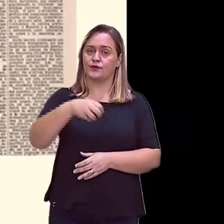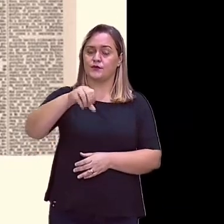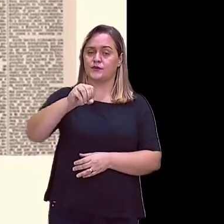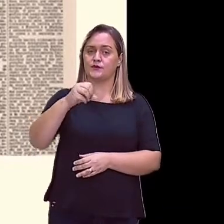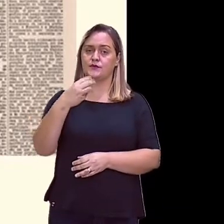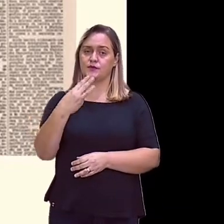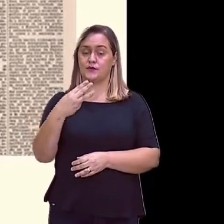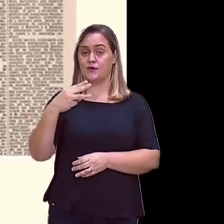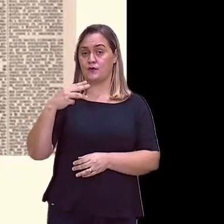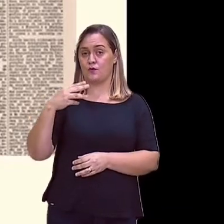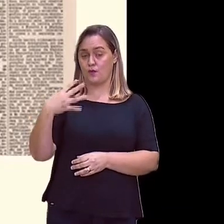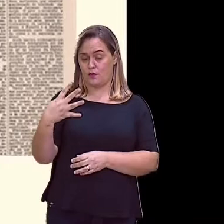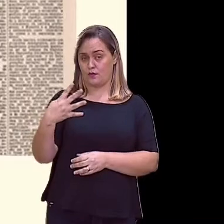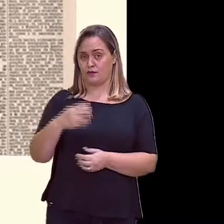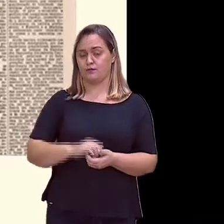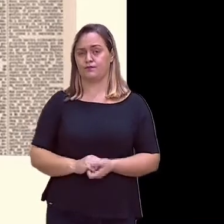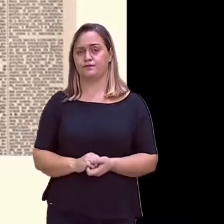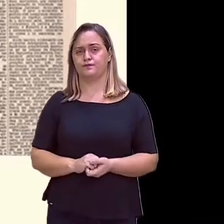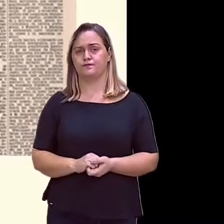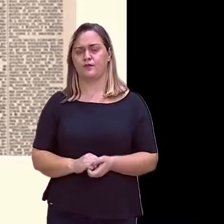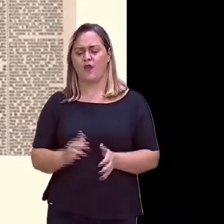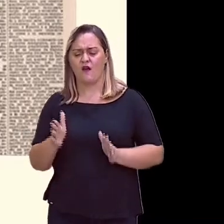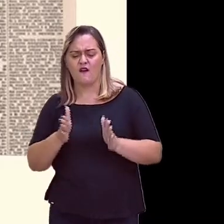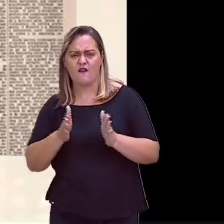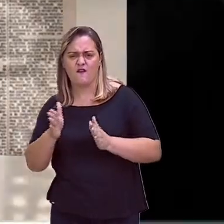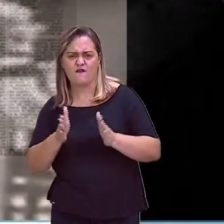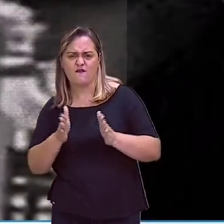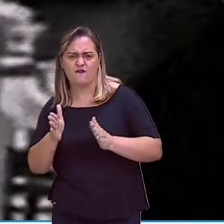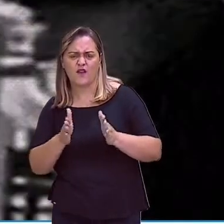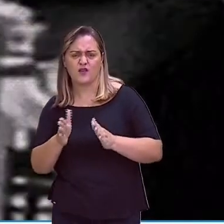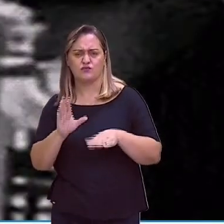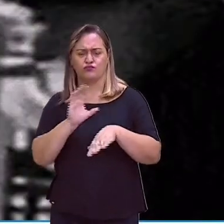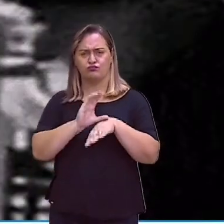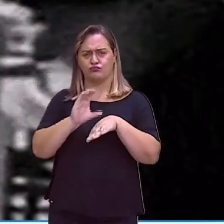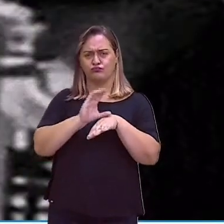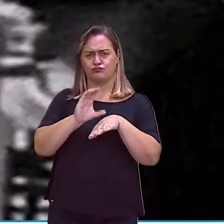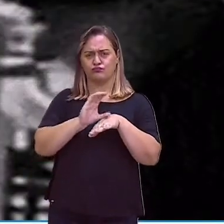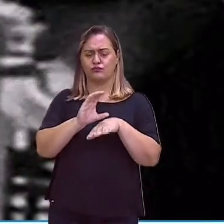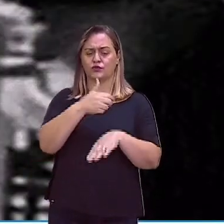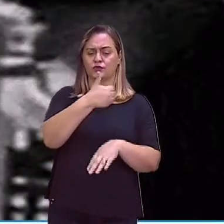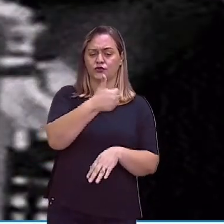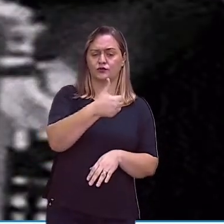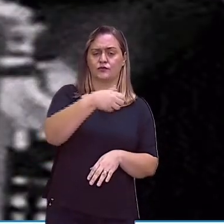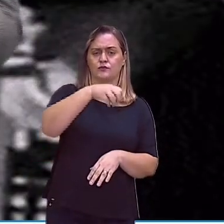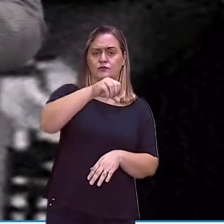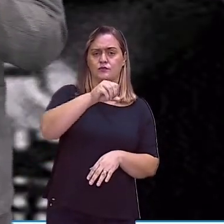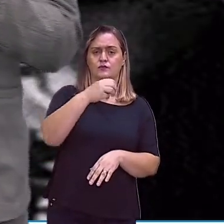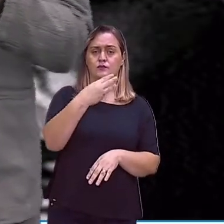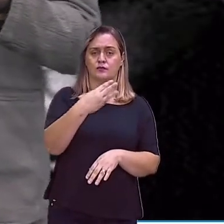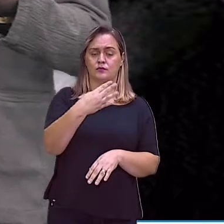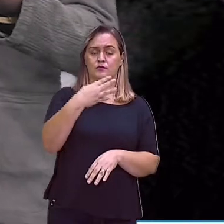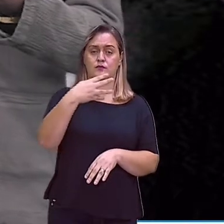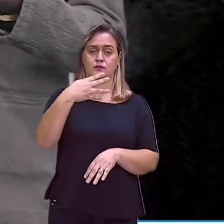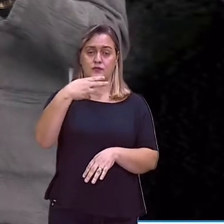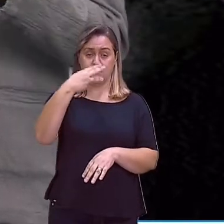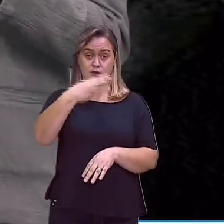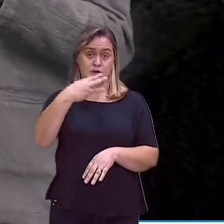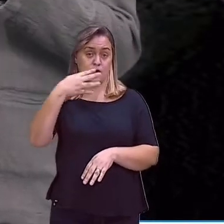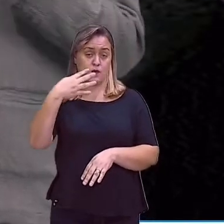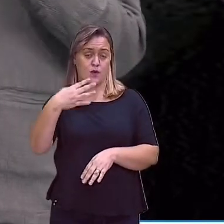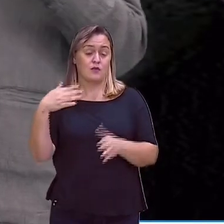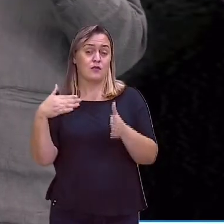1934. A fase dita constitucional de 34 a 37 foi, na verdade,